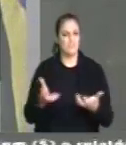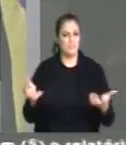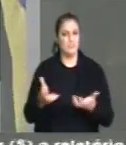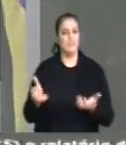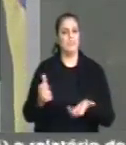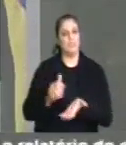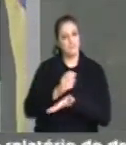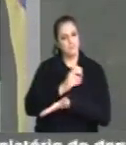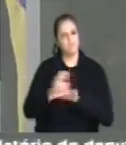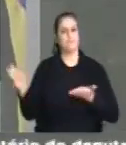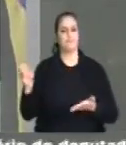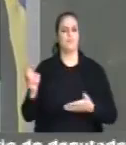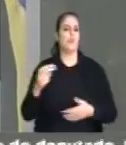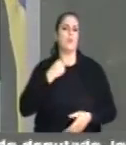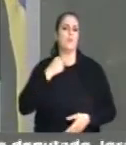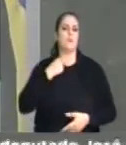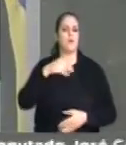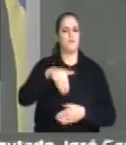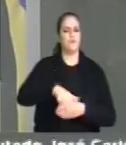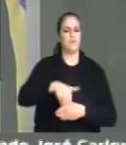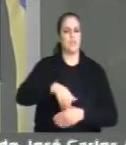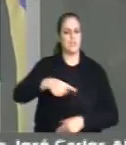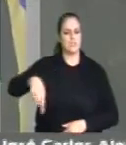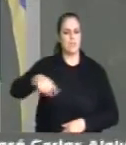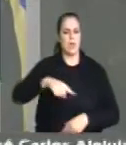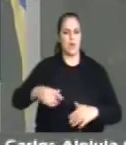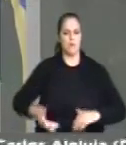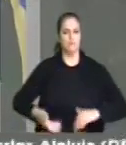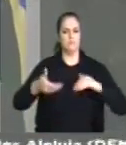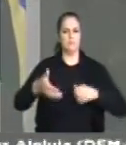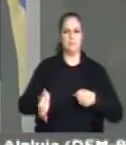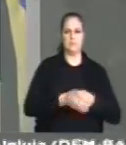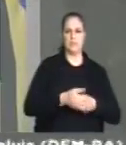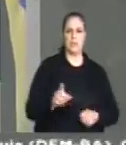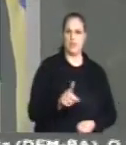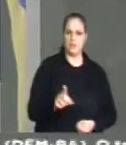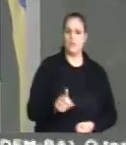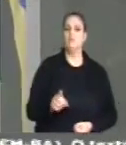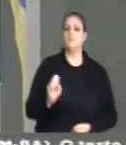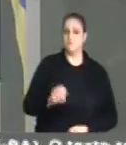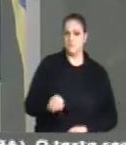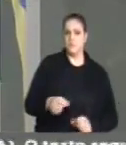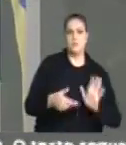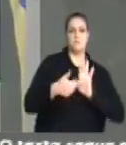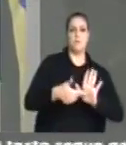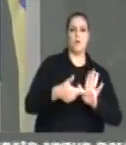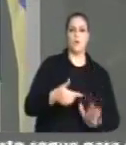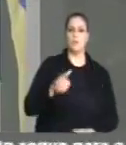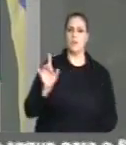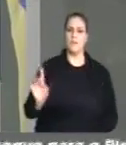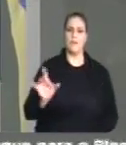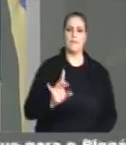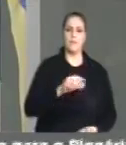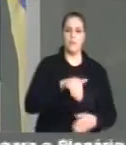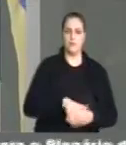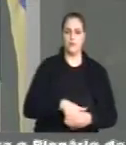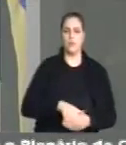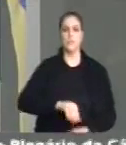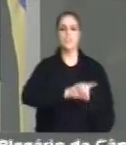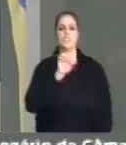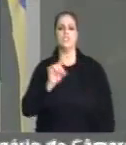Congresso não fosse secreta. E por votação aberta, Collor foi afastado no dia 2 de outubro